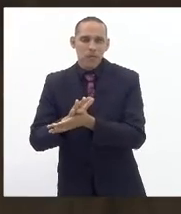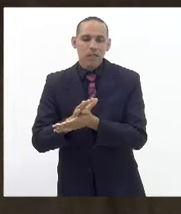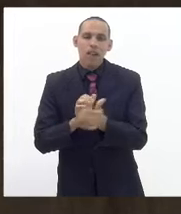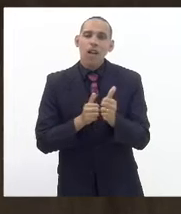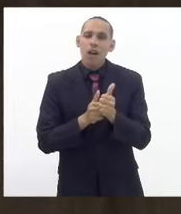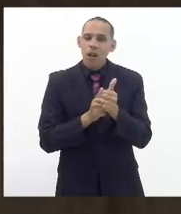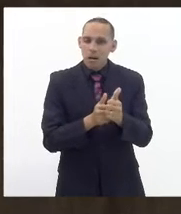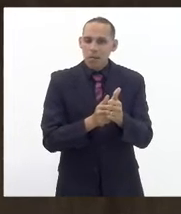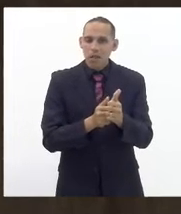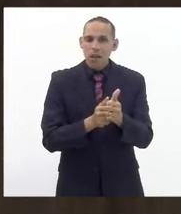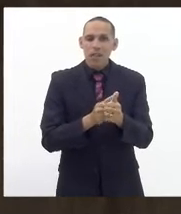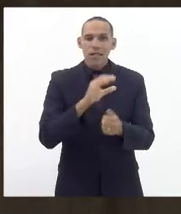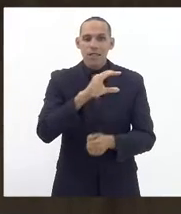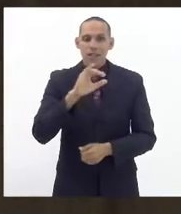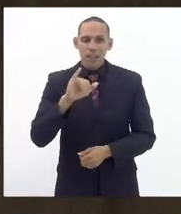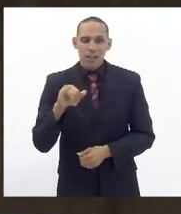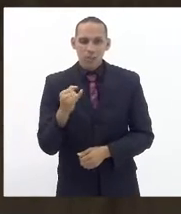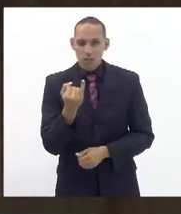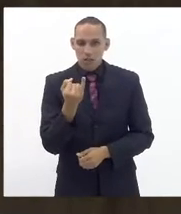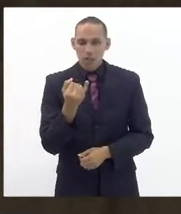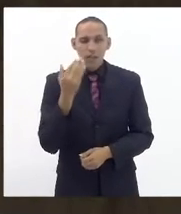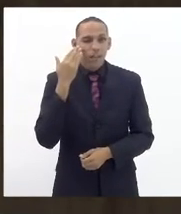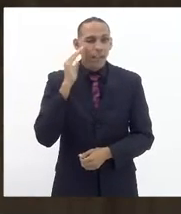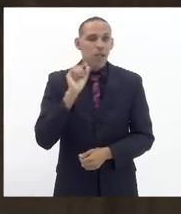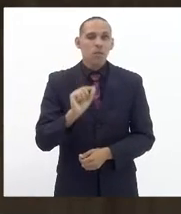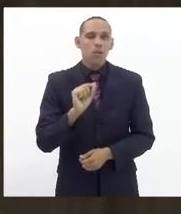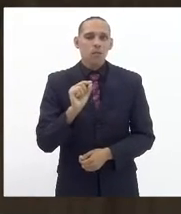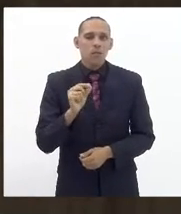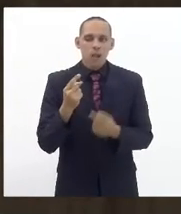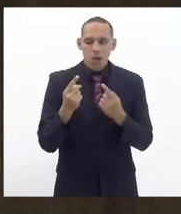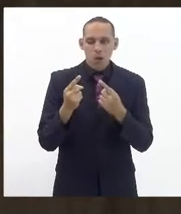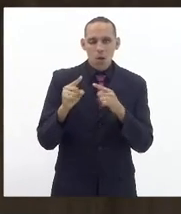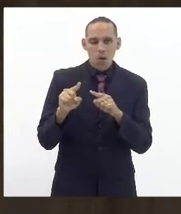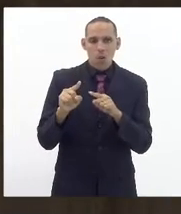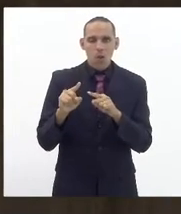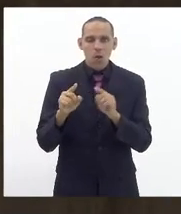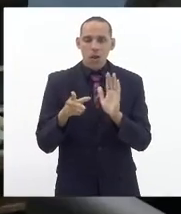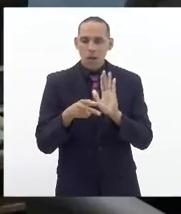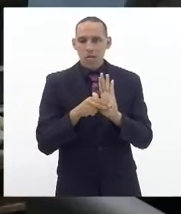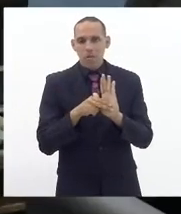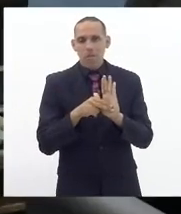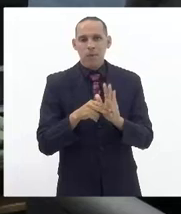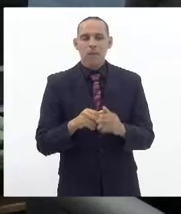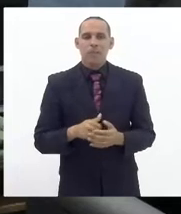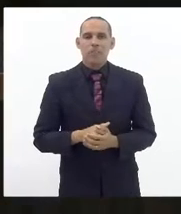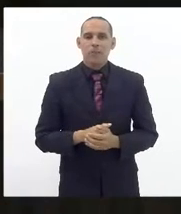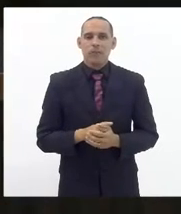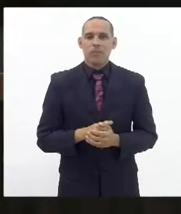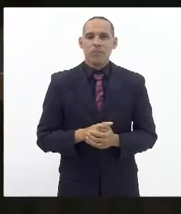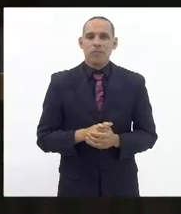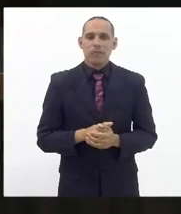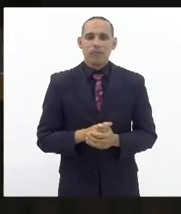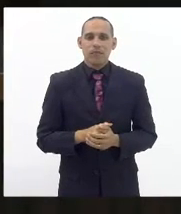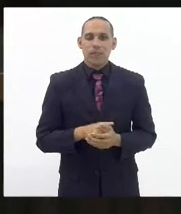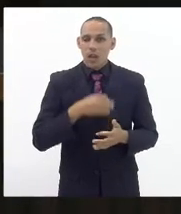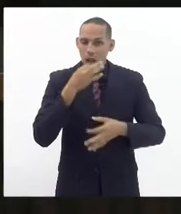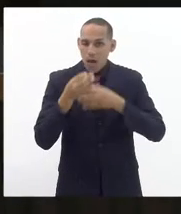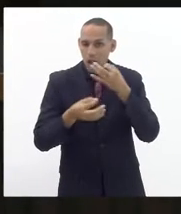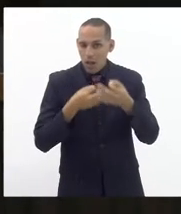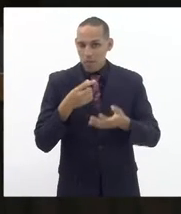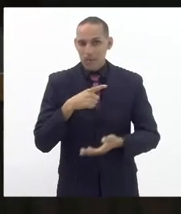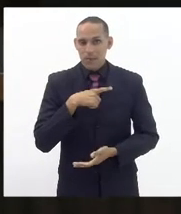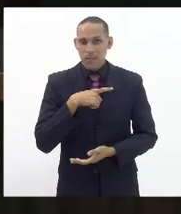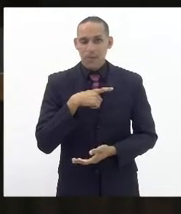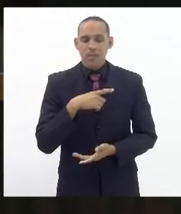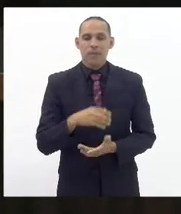o parecer da CCJ, entendendo como contrário à emenda apresentada. Com os pareceres